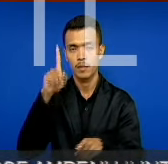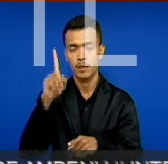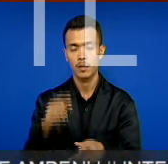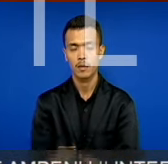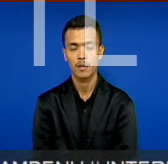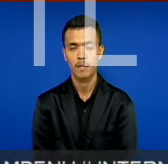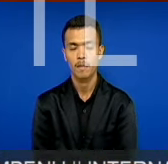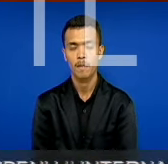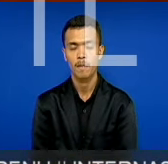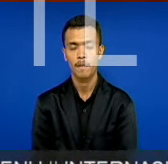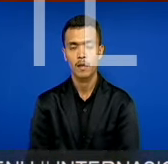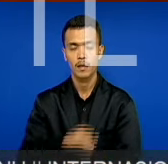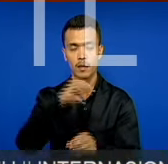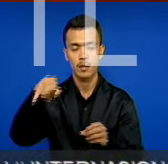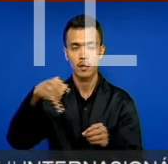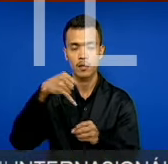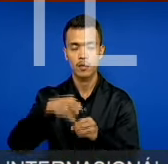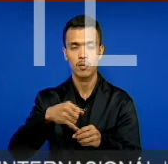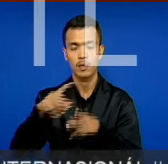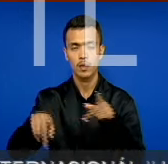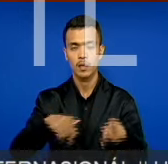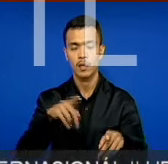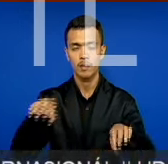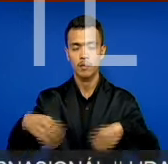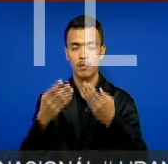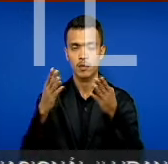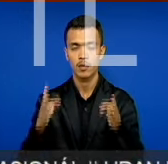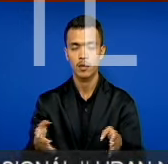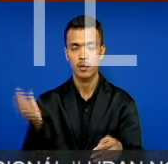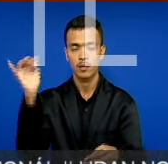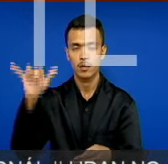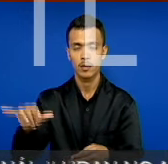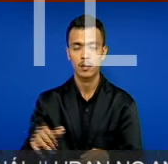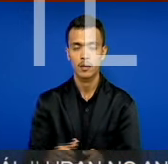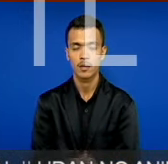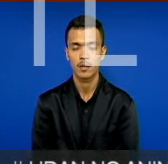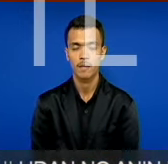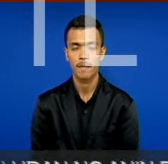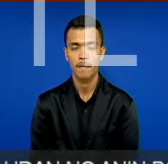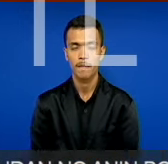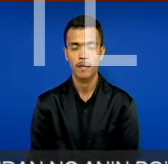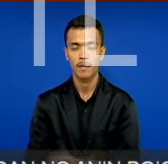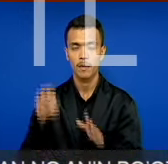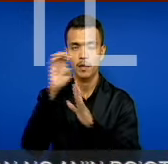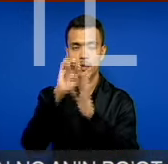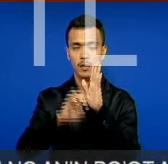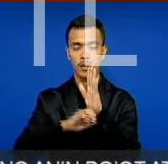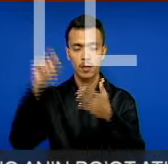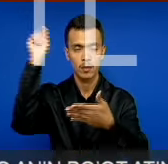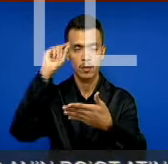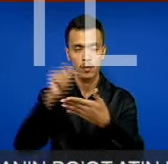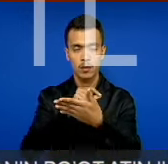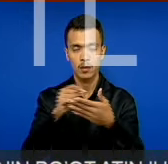visto trabalho ida ne, incluimos ema técnico estrangeiro sira, nevemak estado contrato,